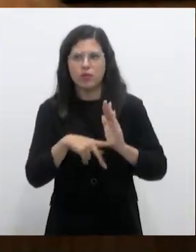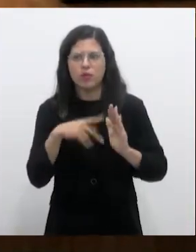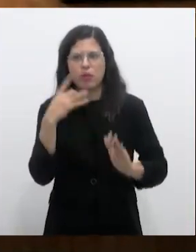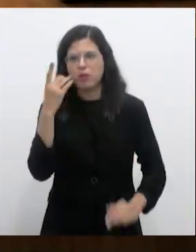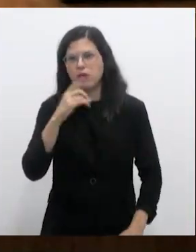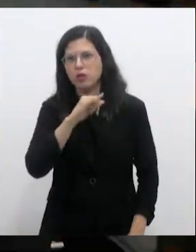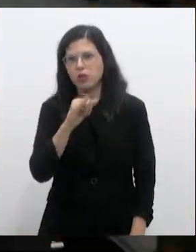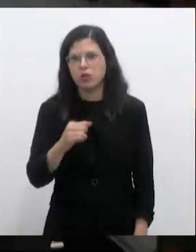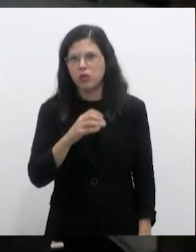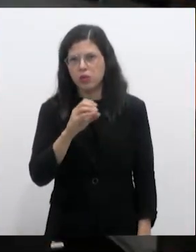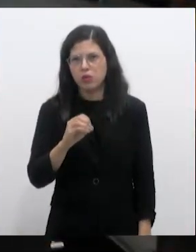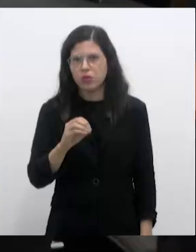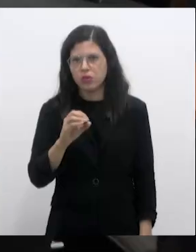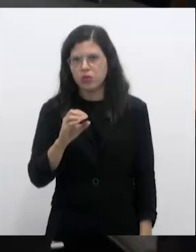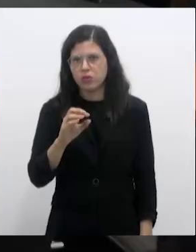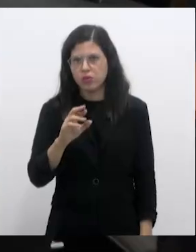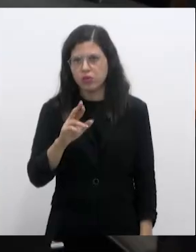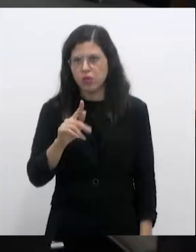Neto.